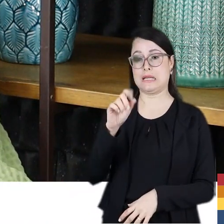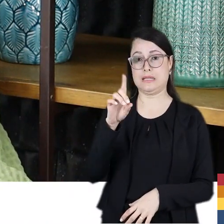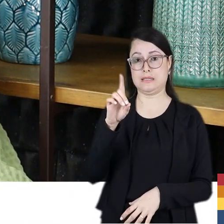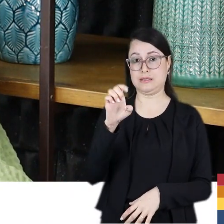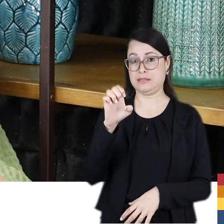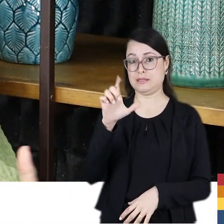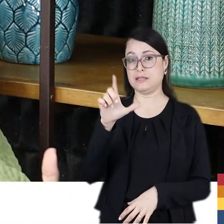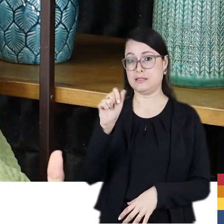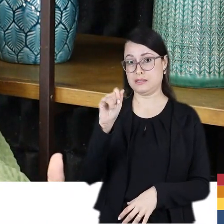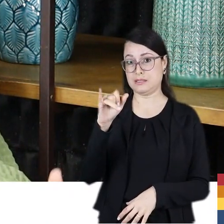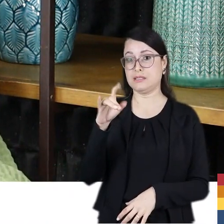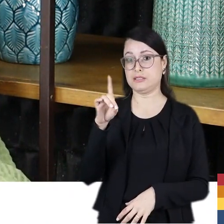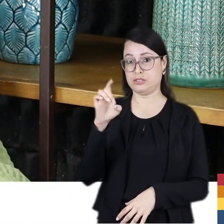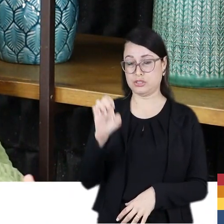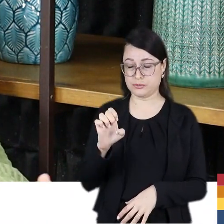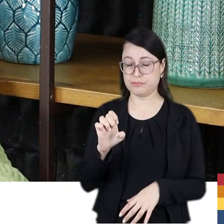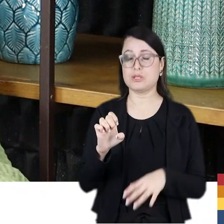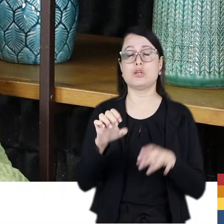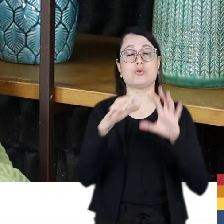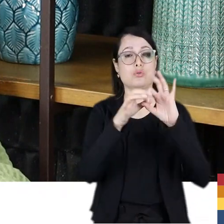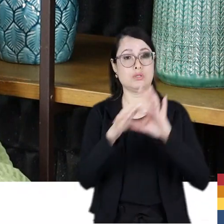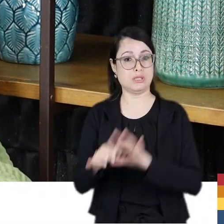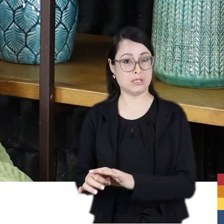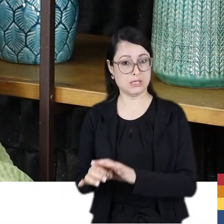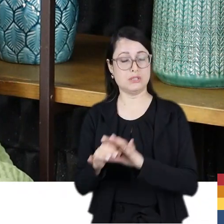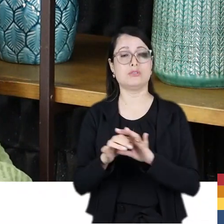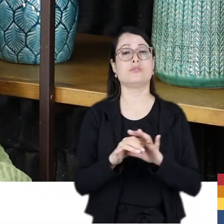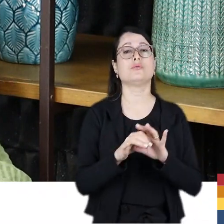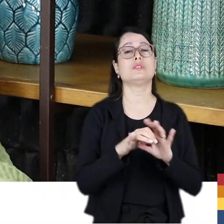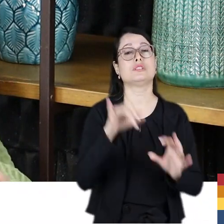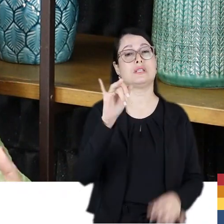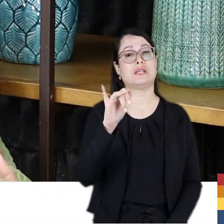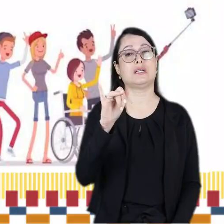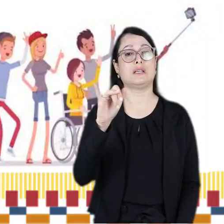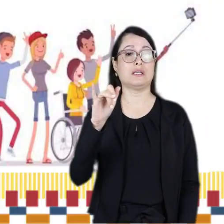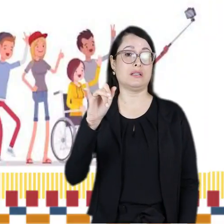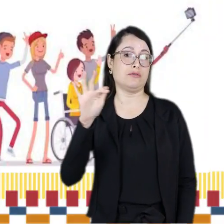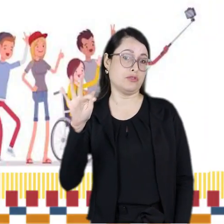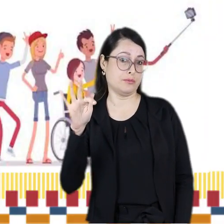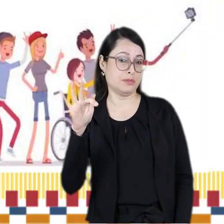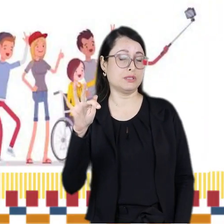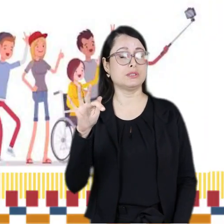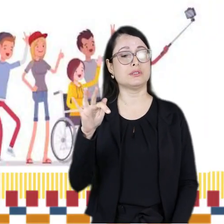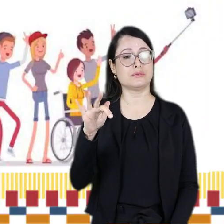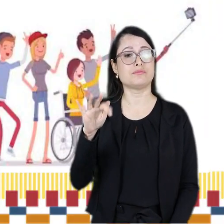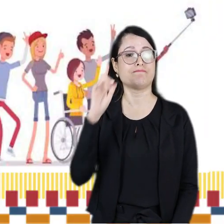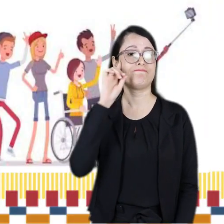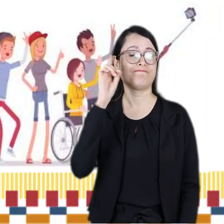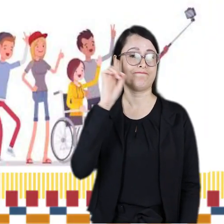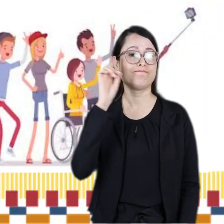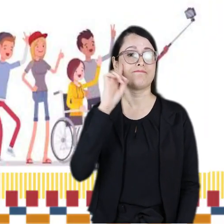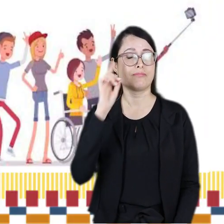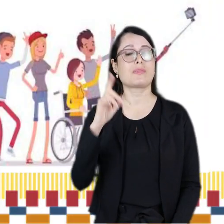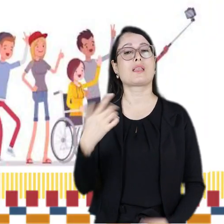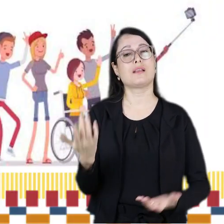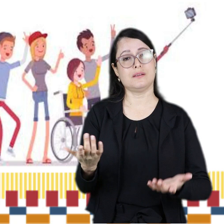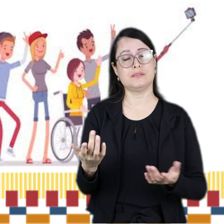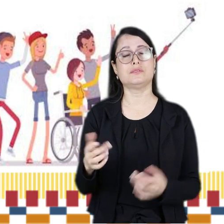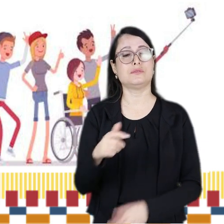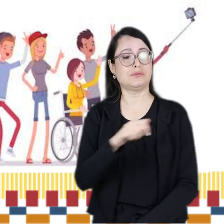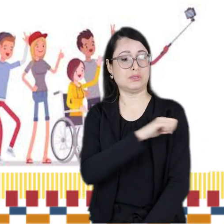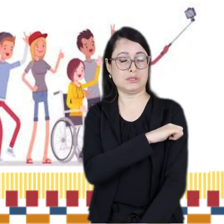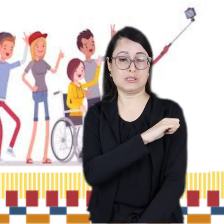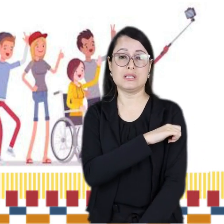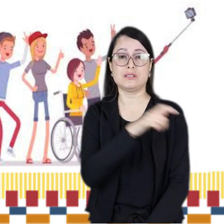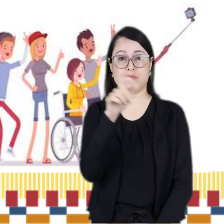né? A gente chamaria, poderia chamar até de acadêmicos, né? Eles vêm numa arquitetura integrada, né? E